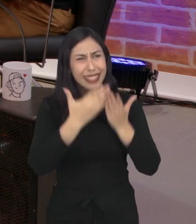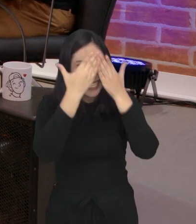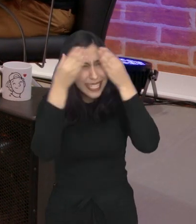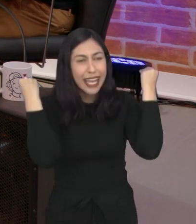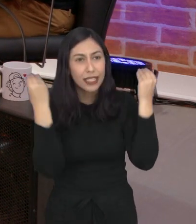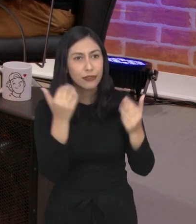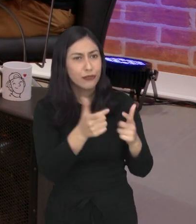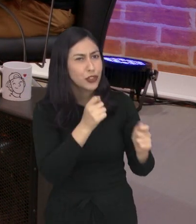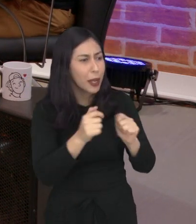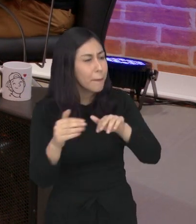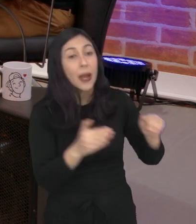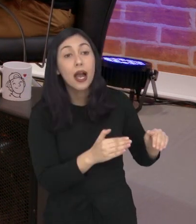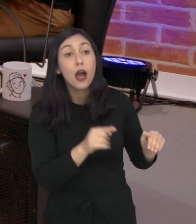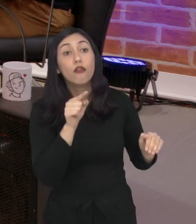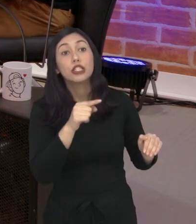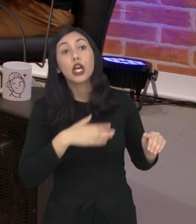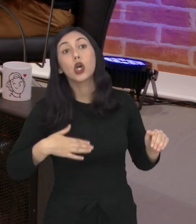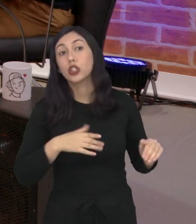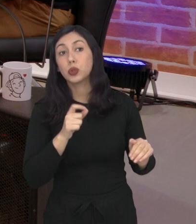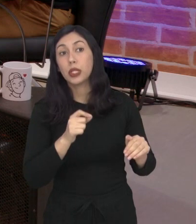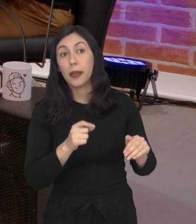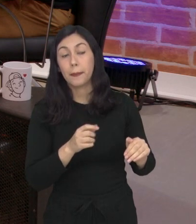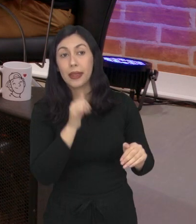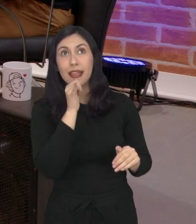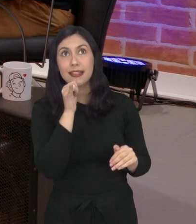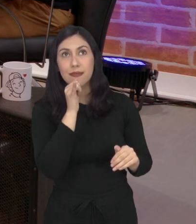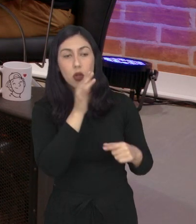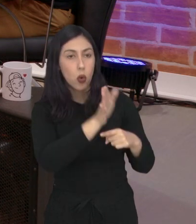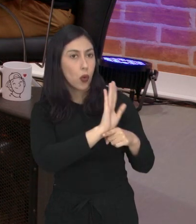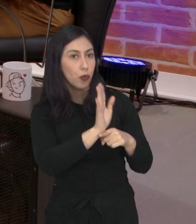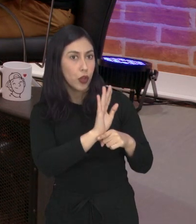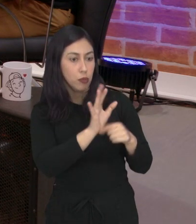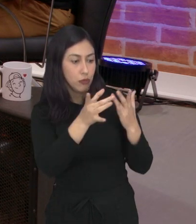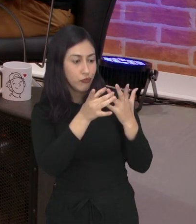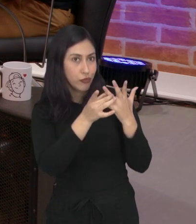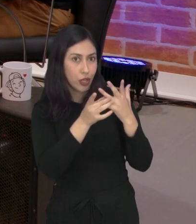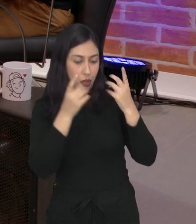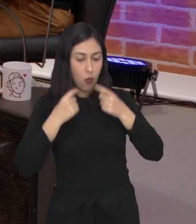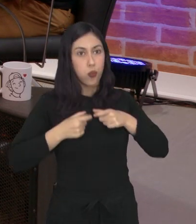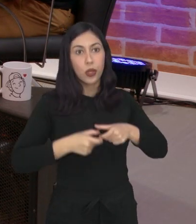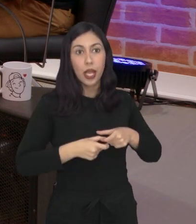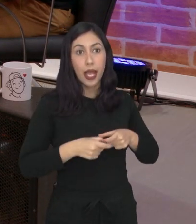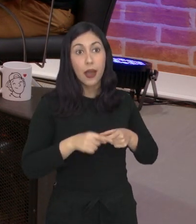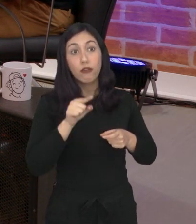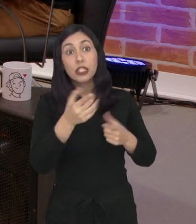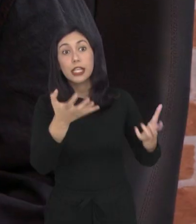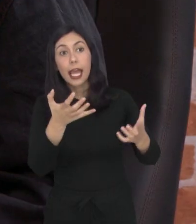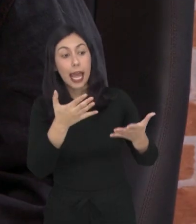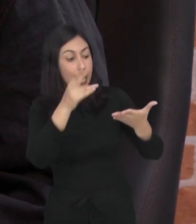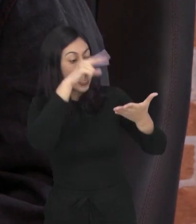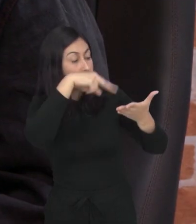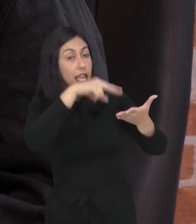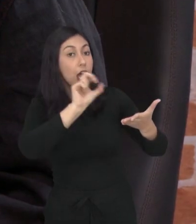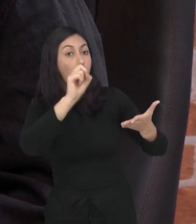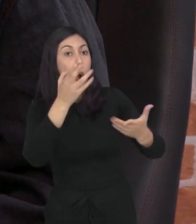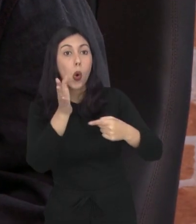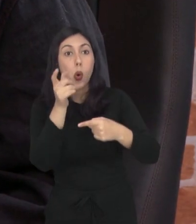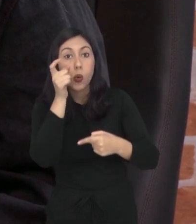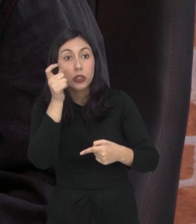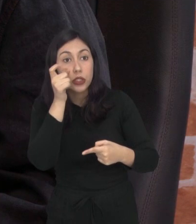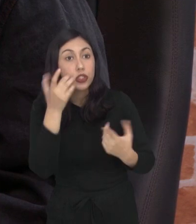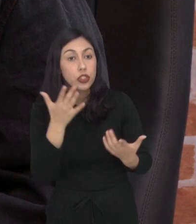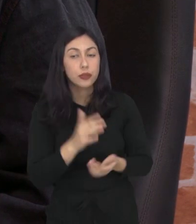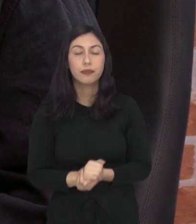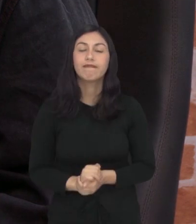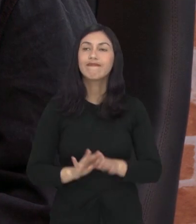se você prefere ler O Senhor dos Anéis ou assistir O Senhor dos Anéis? Tá, é por isso que eu ia falar, você falou da interação com o mundo. Eu acho que o melhor meio de